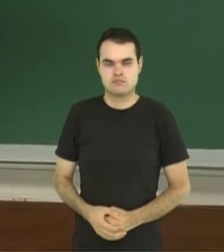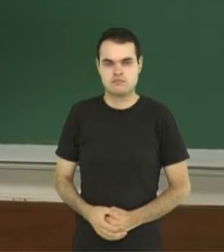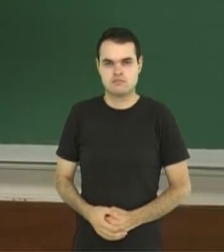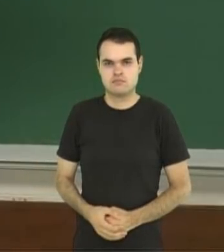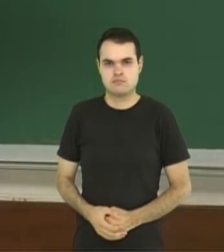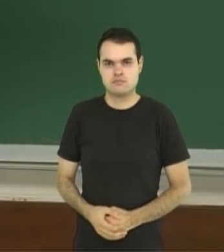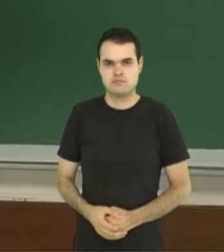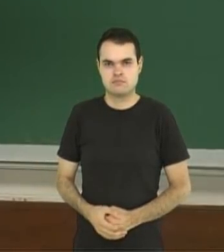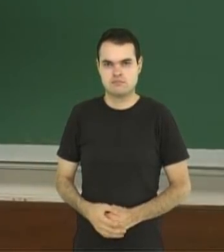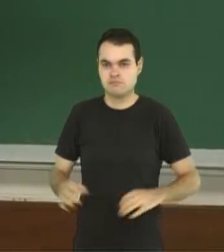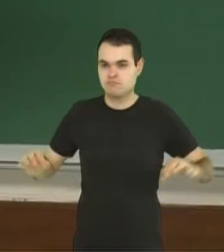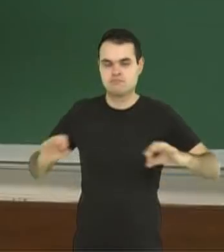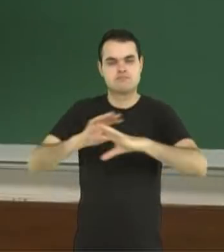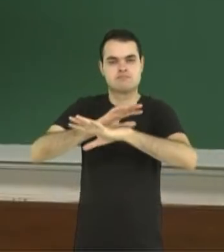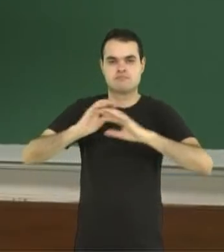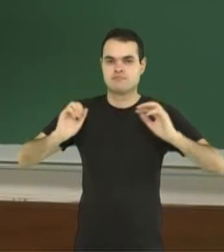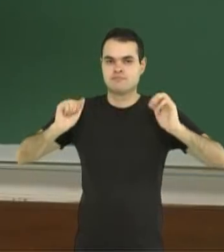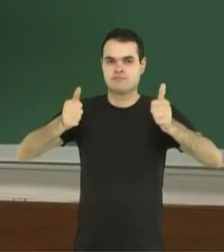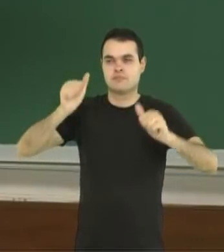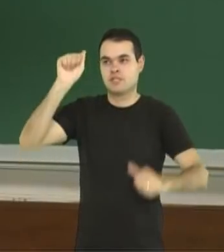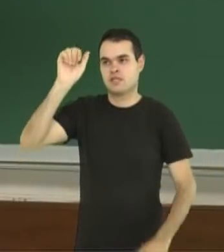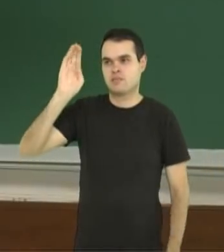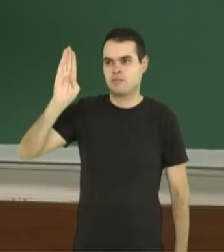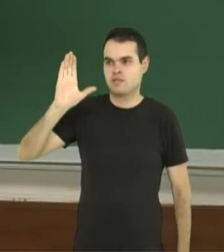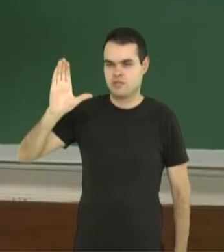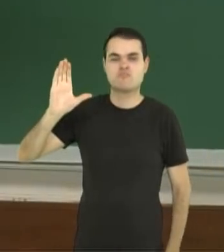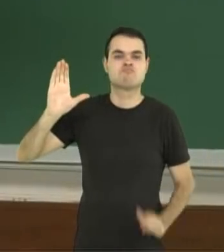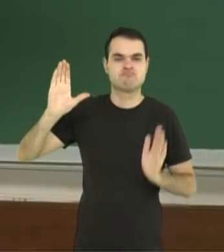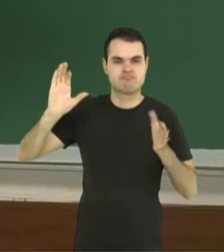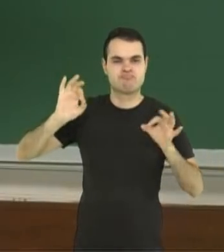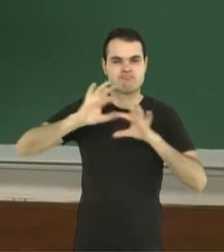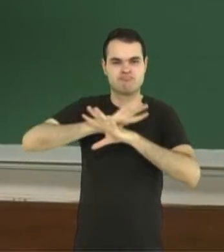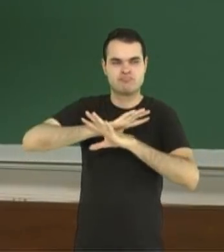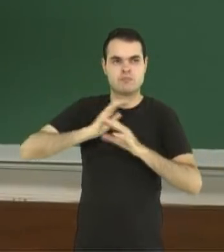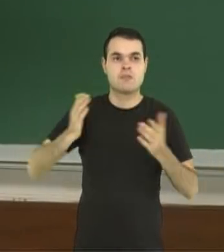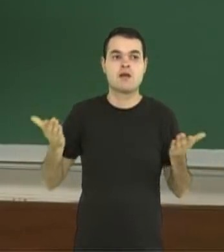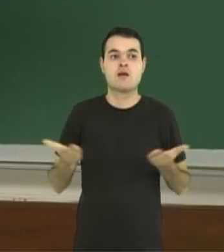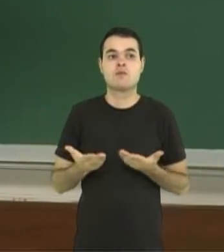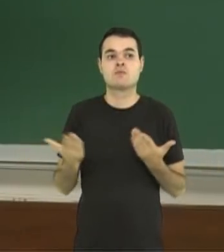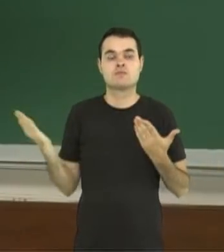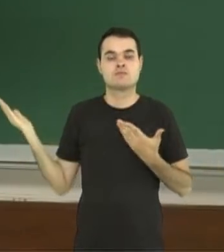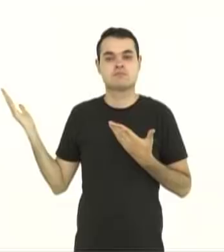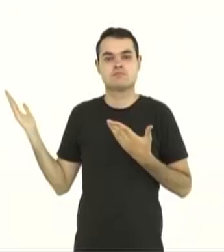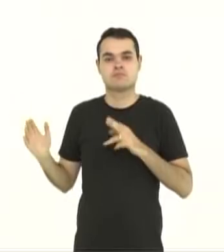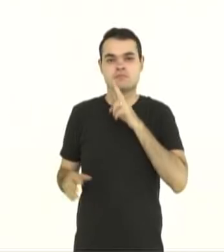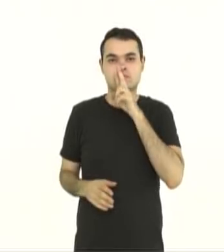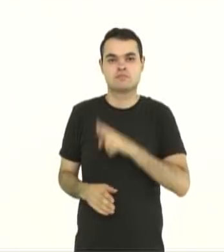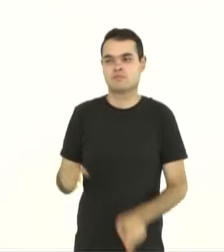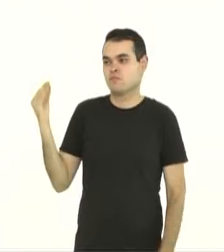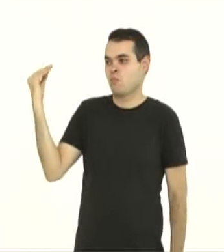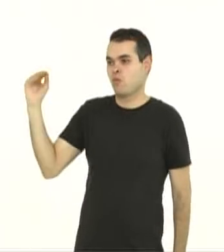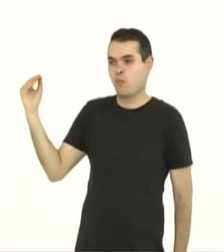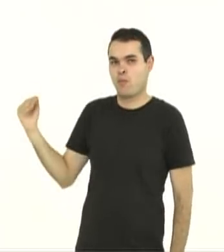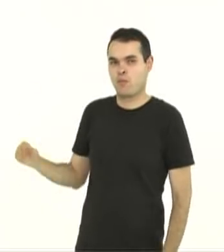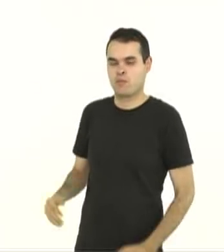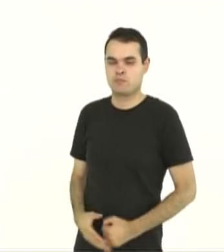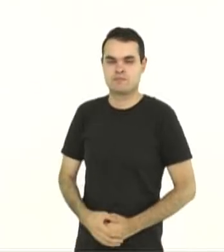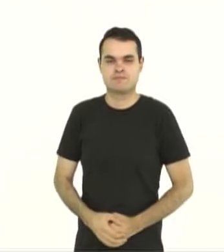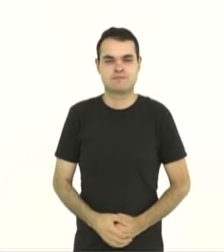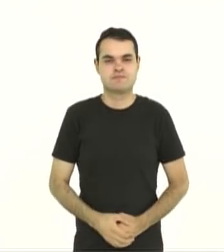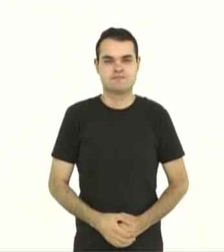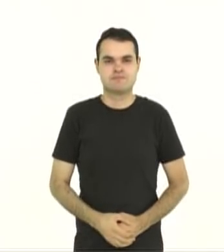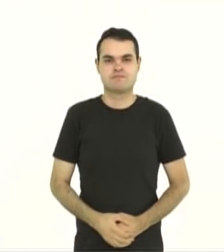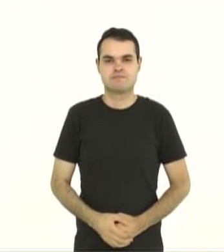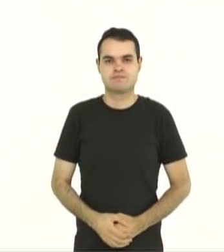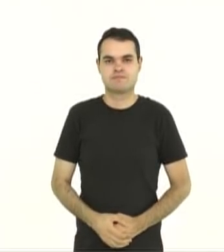8.424. Fechou, né, gente? A, B, C, fechadinho. Então, aqui a professora registrou esses resultados,